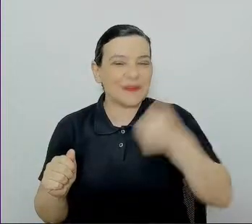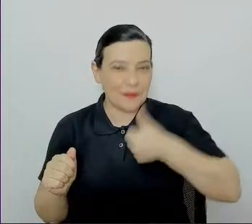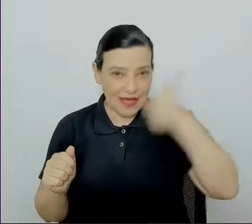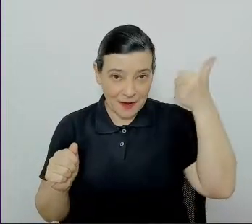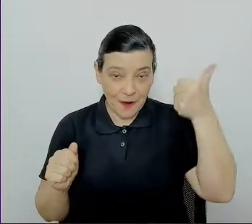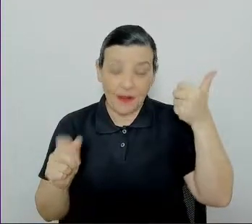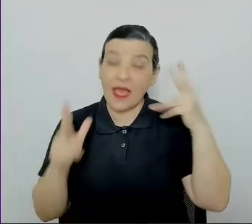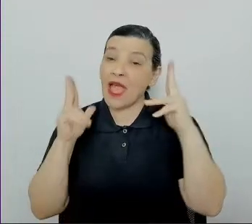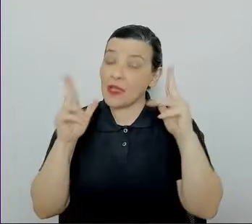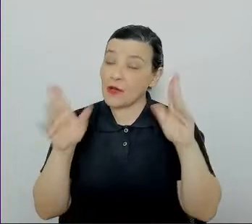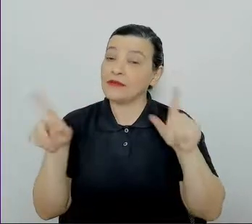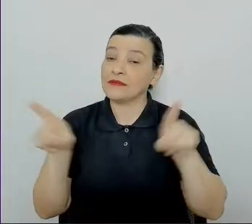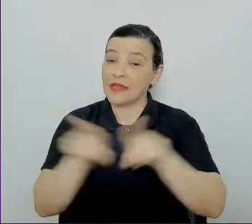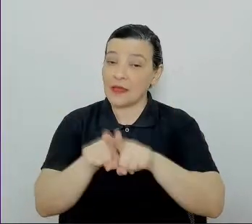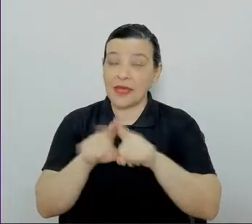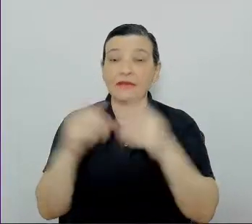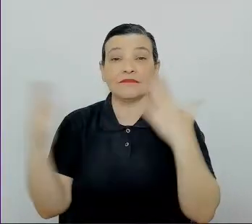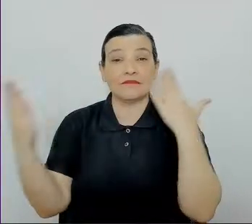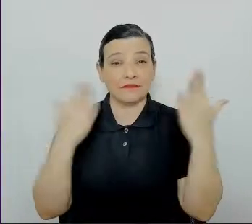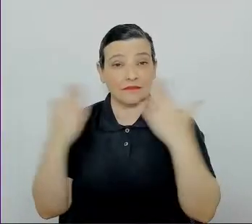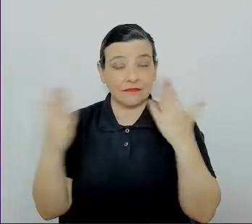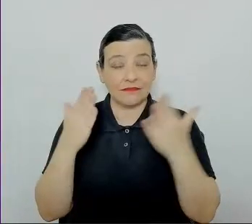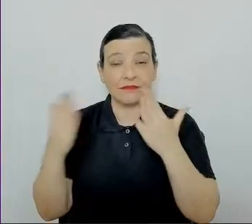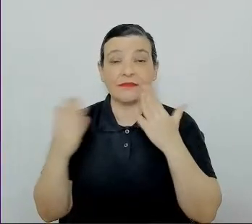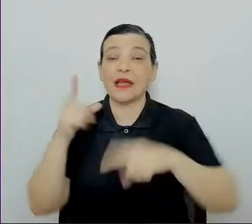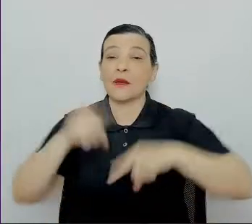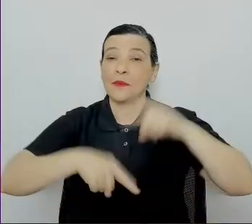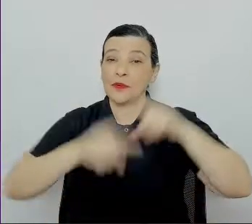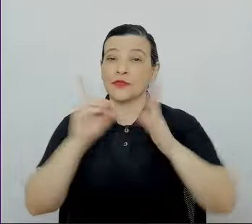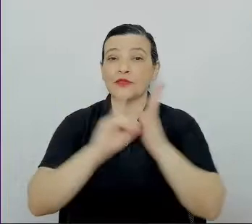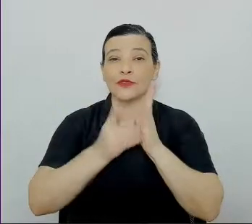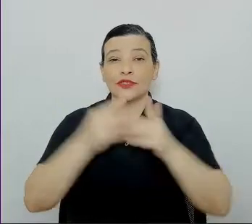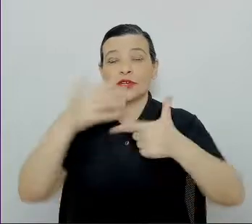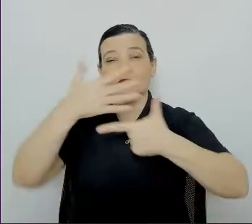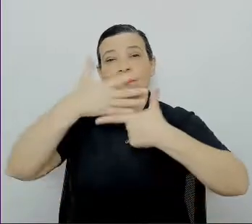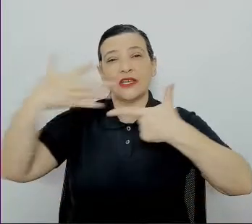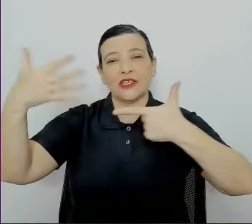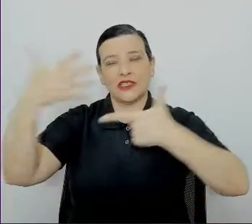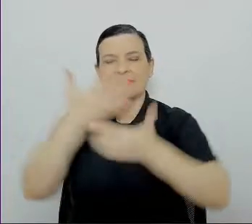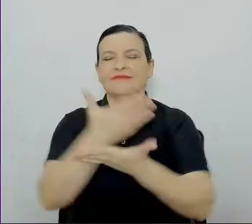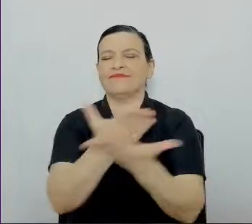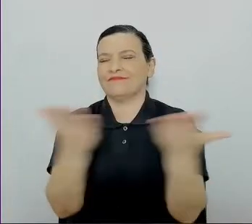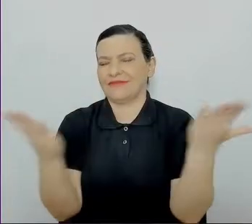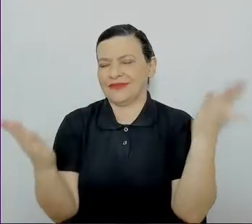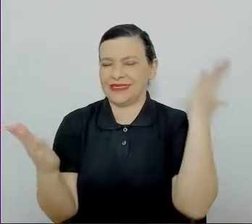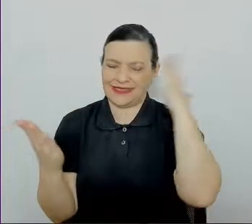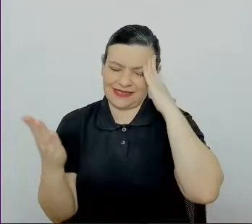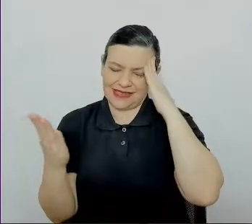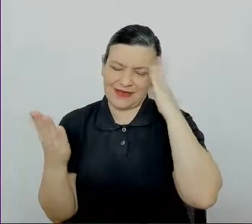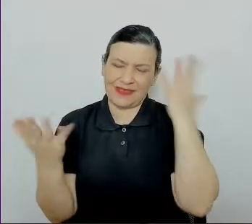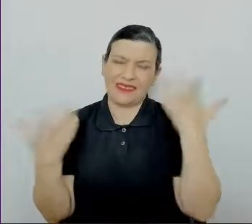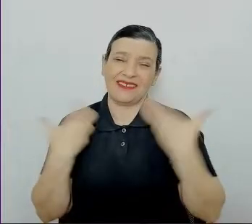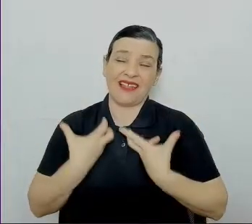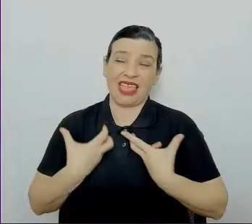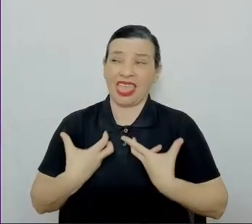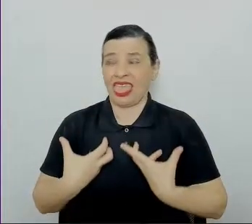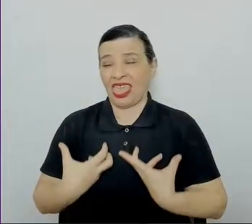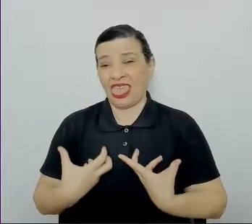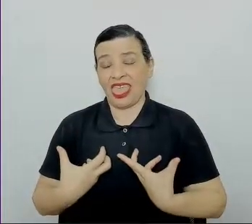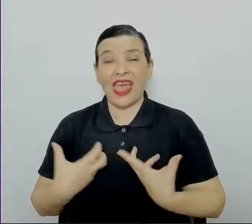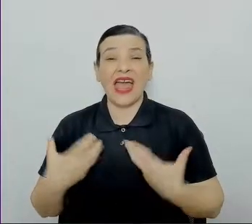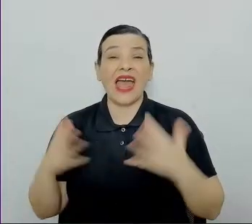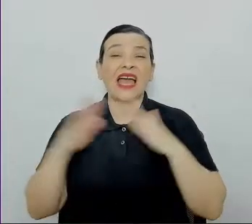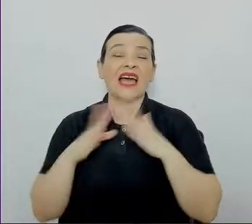no Netflix, por exemplo, quando as pessoas estão super cansadas, todo mundo aqui deve passar por isso, ou algo bem parecido. Você chega na sua casa, você só quer assistir